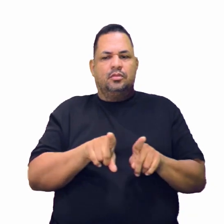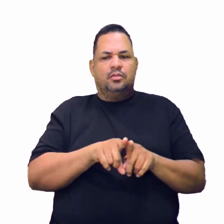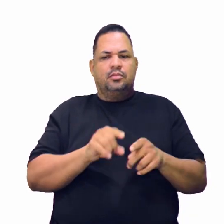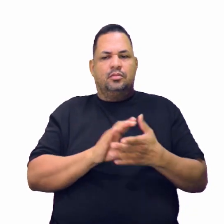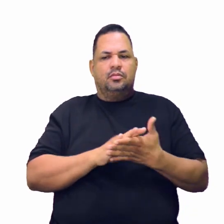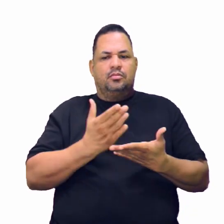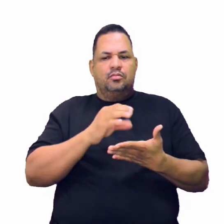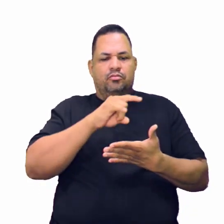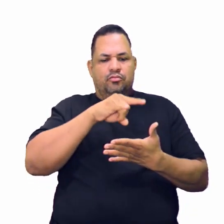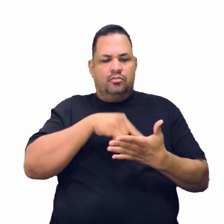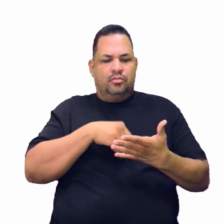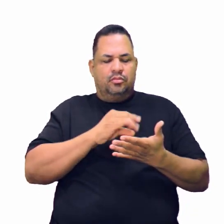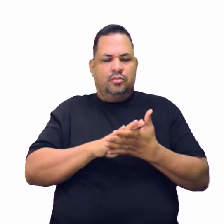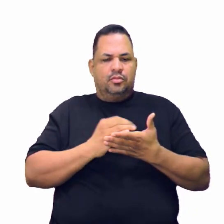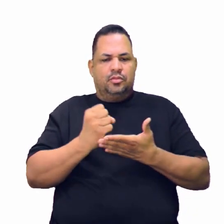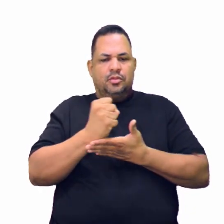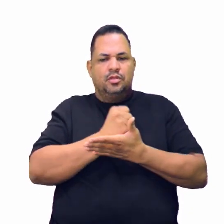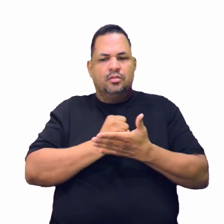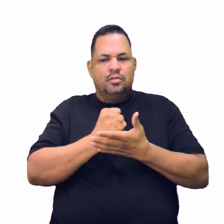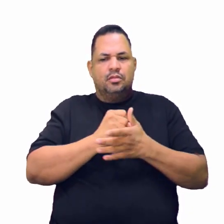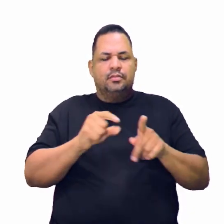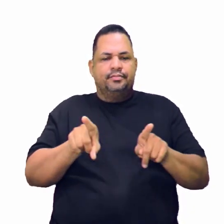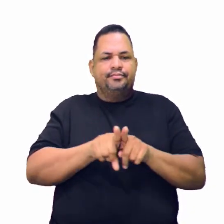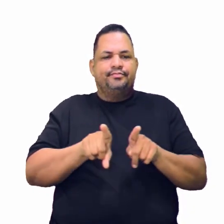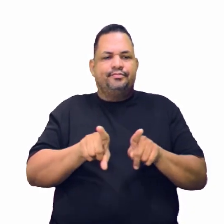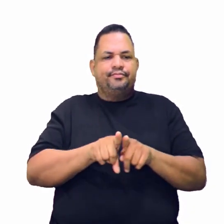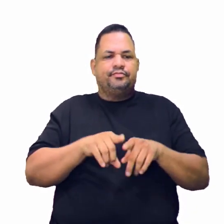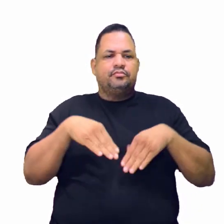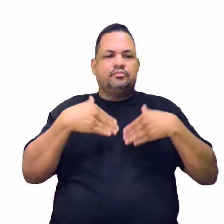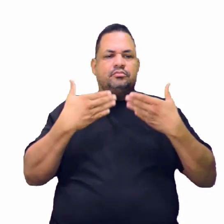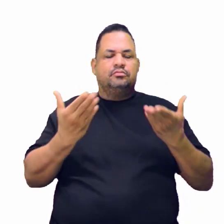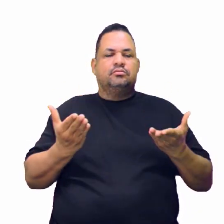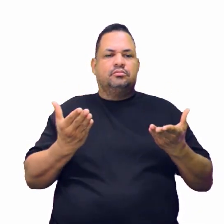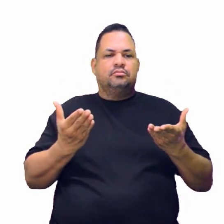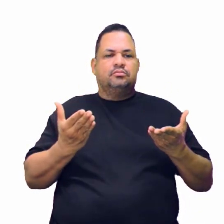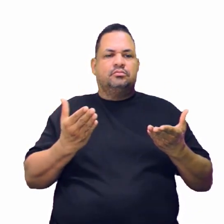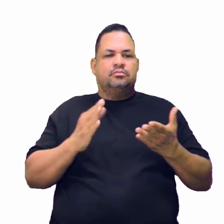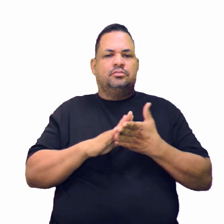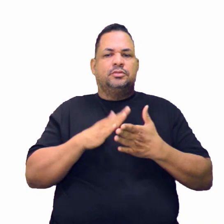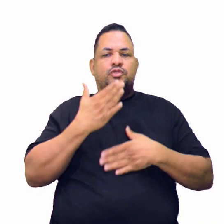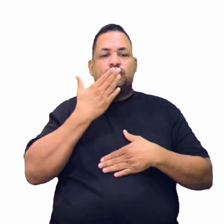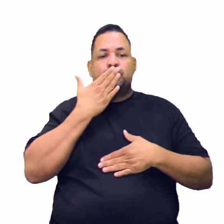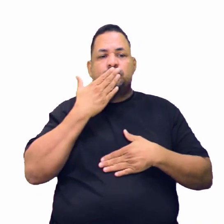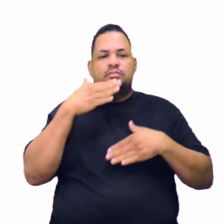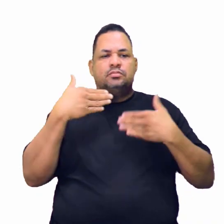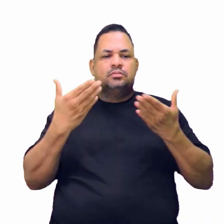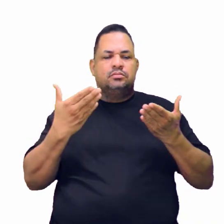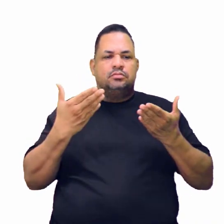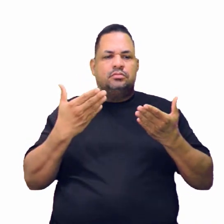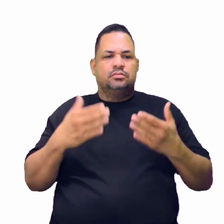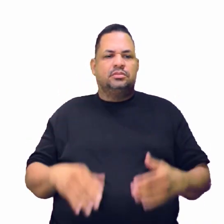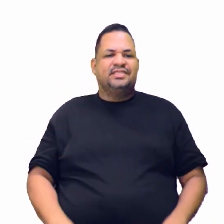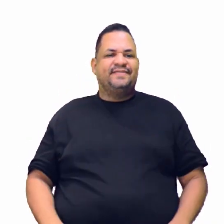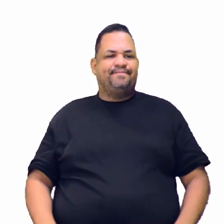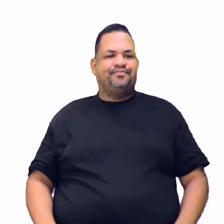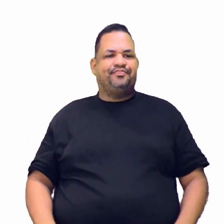de remédio é um gênero também textual, mas a tipologia, e